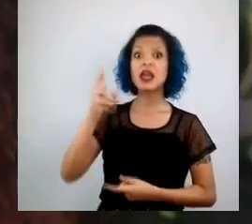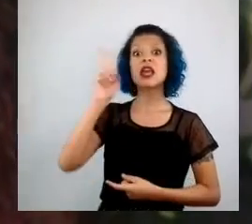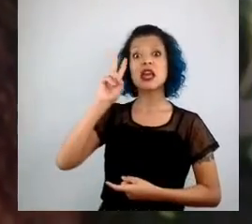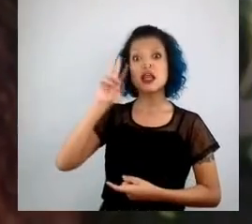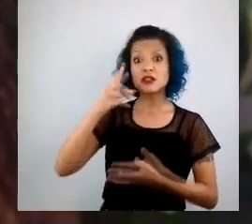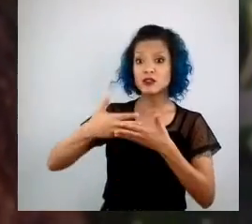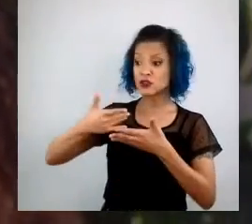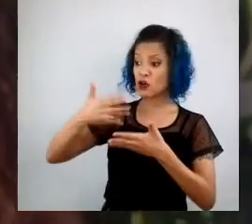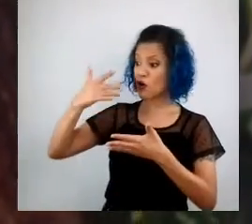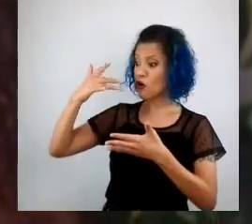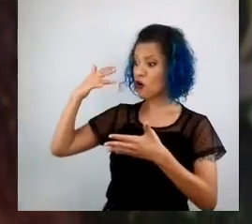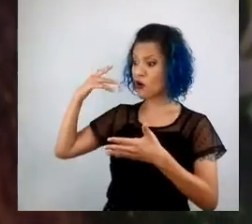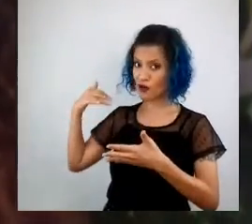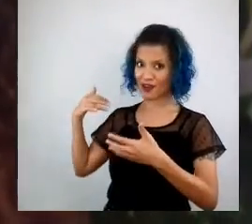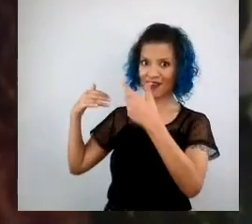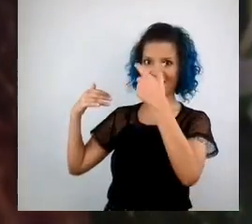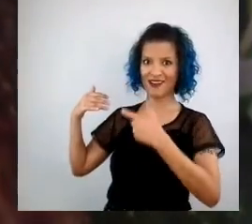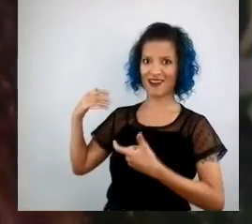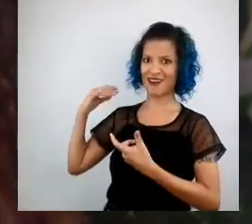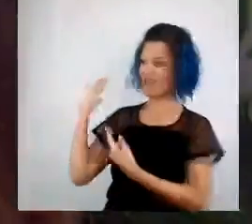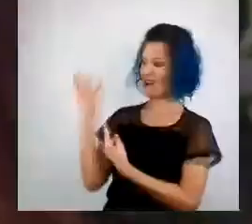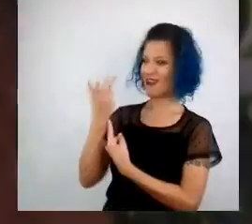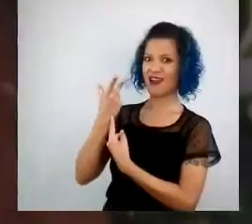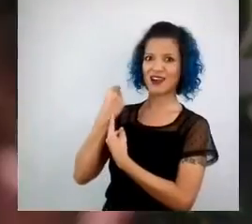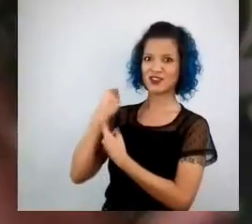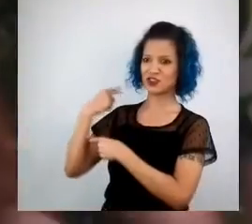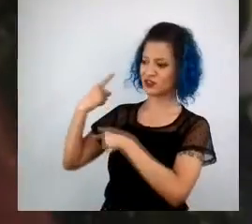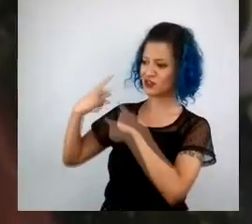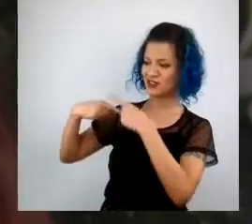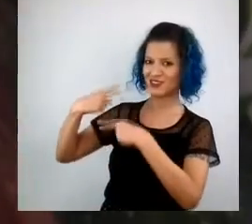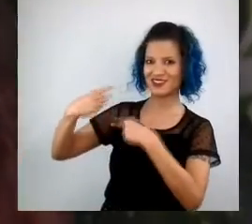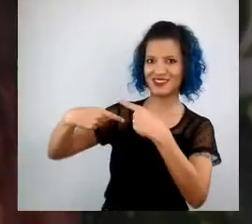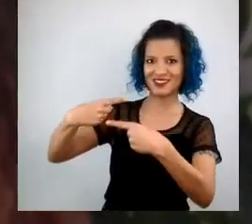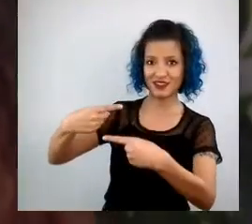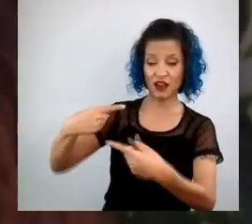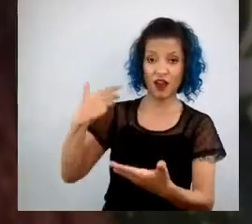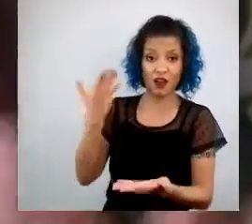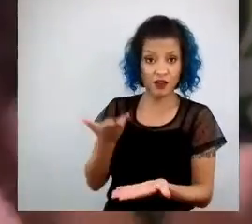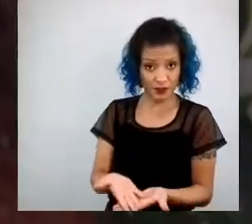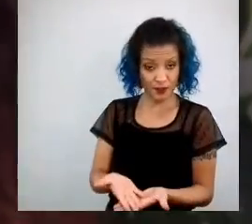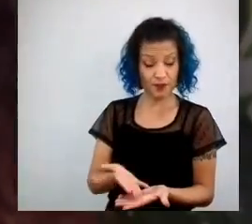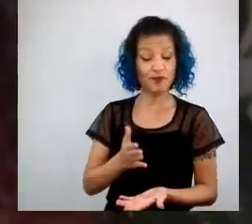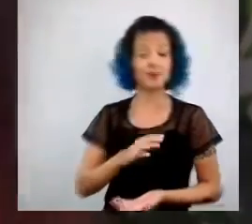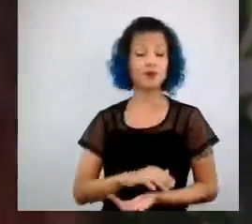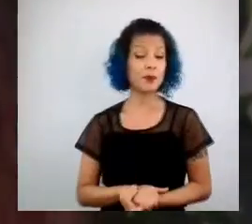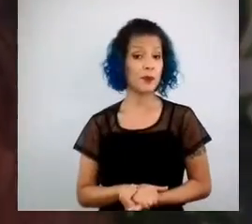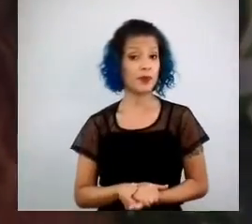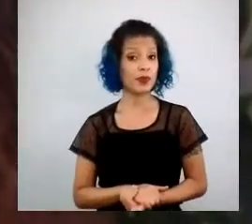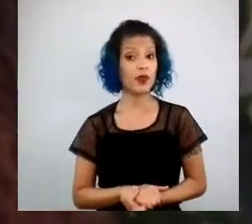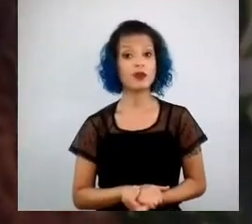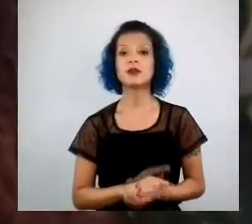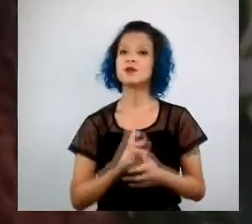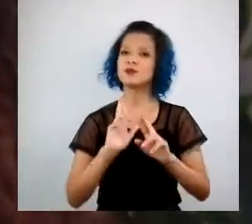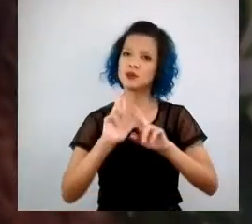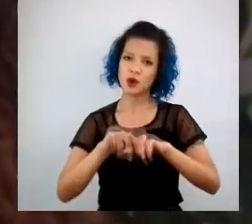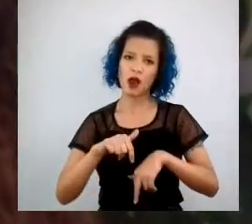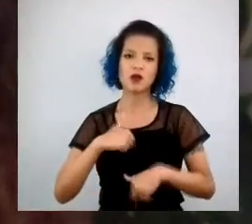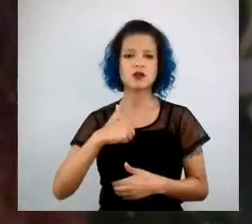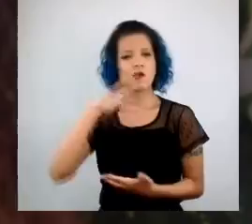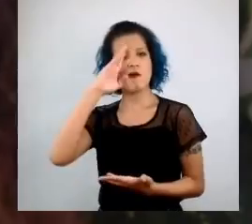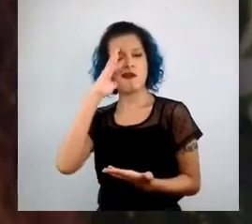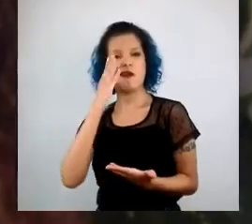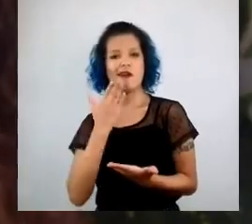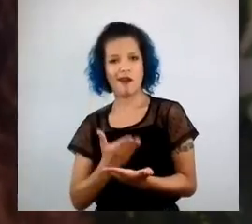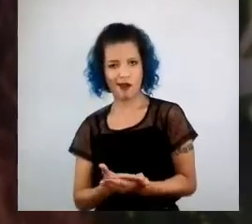como eu falei, desde o início da minha trajetória. Primeiro, por questões de acreditar, por questões